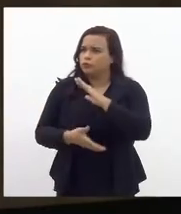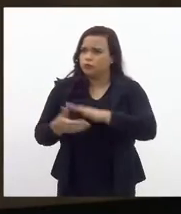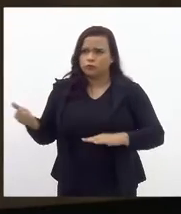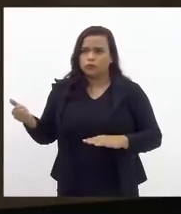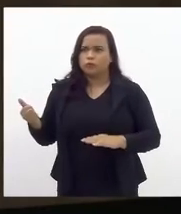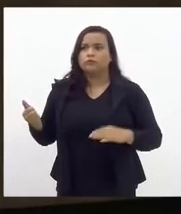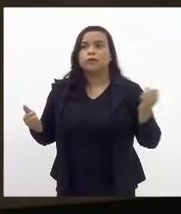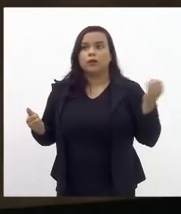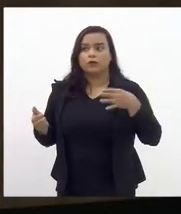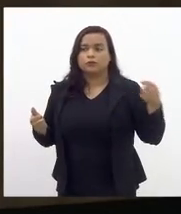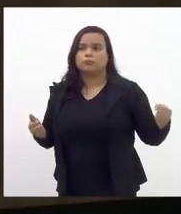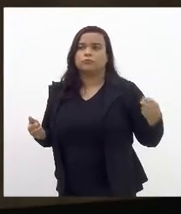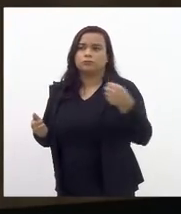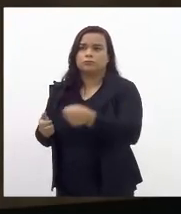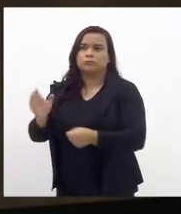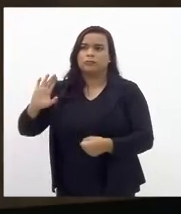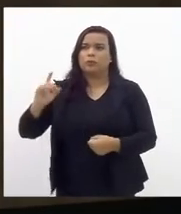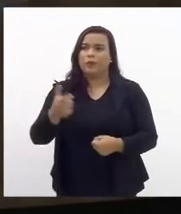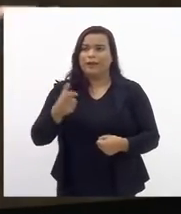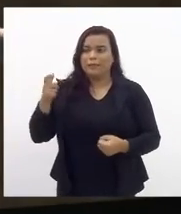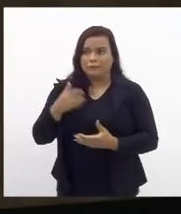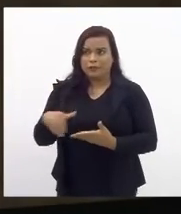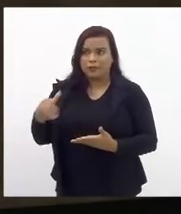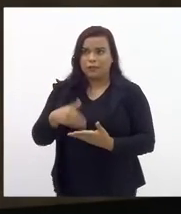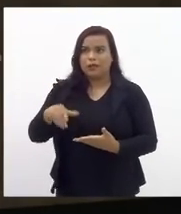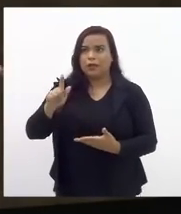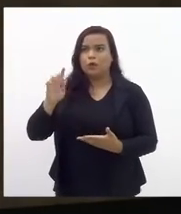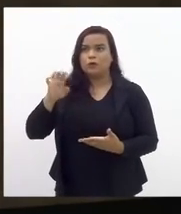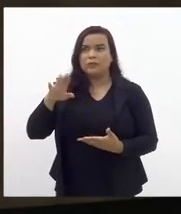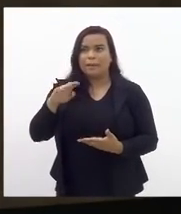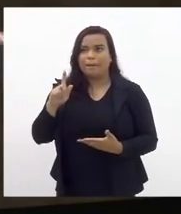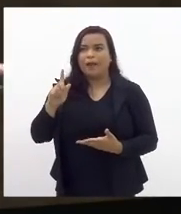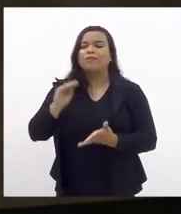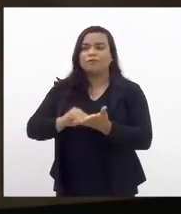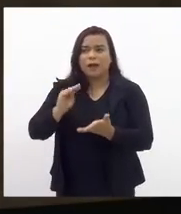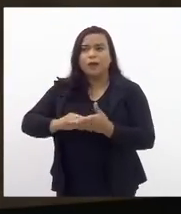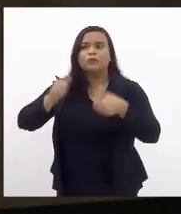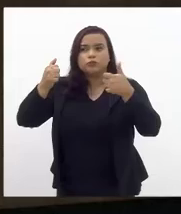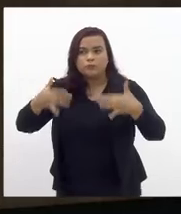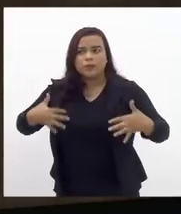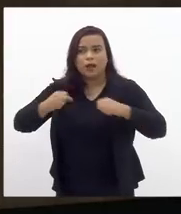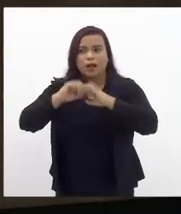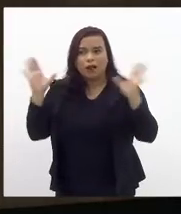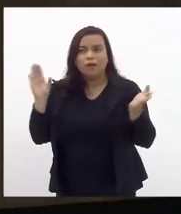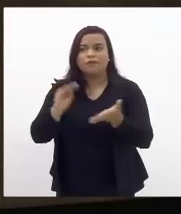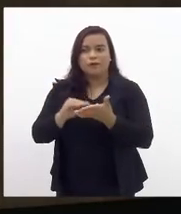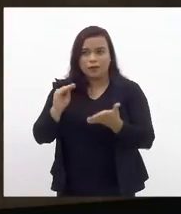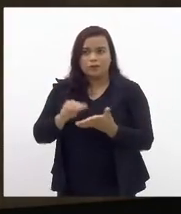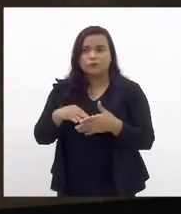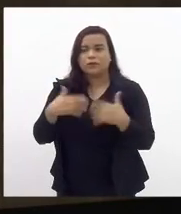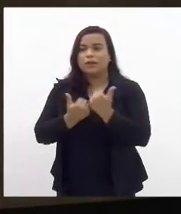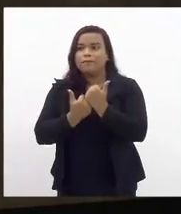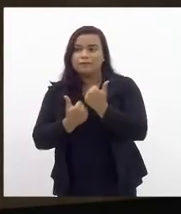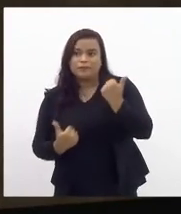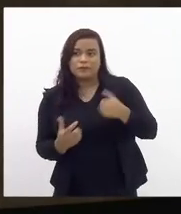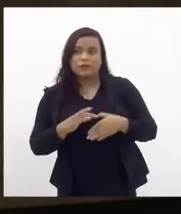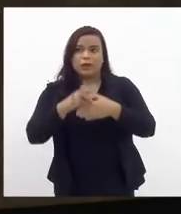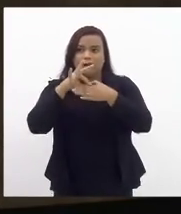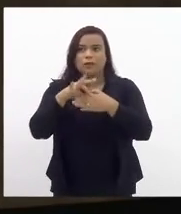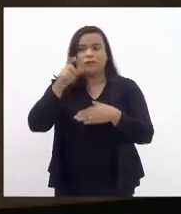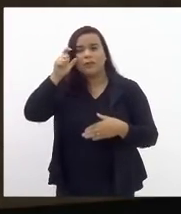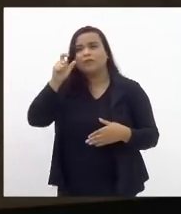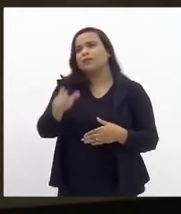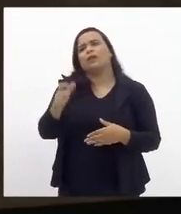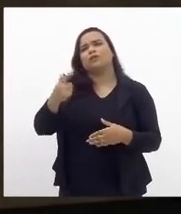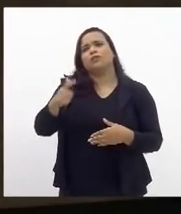nova demanda do ex-secretário Gutenberg. Nada disso está esclarecido, nada disso está explicado, e o vice-líder do governo não tem nenhum